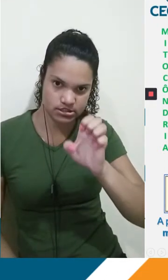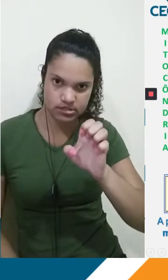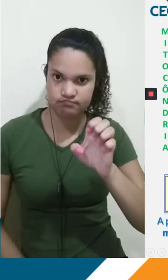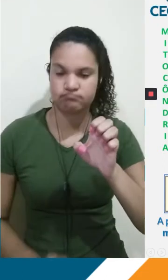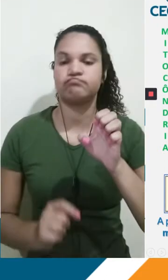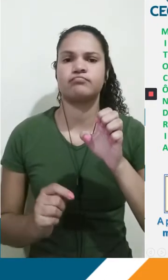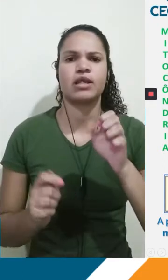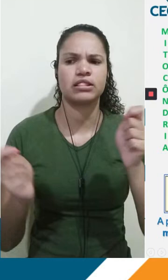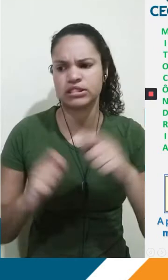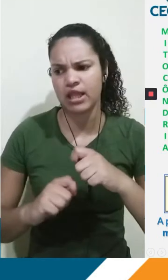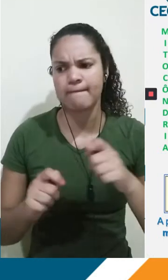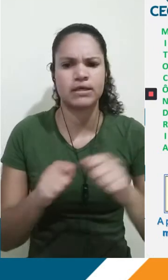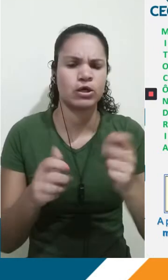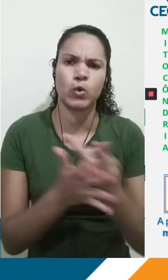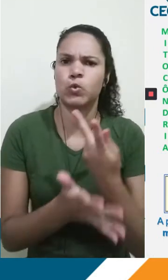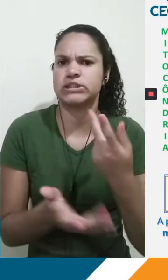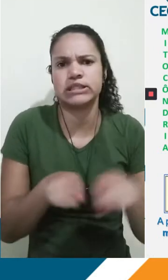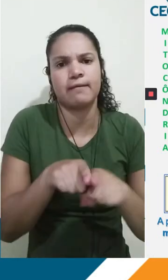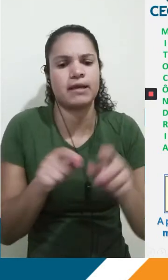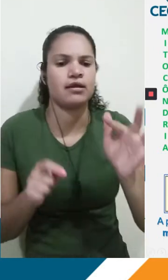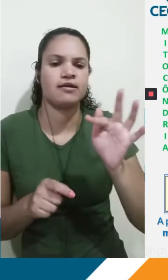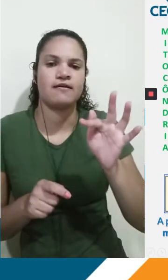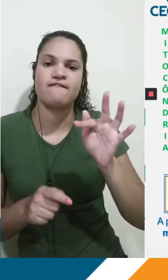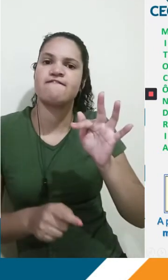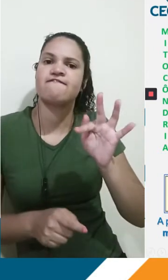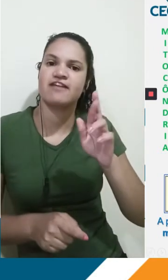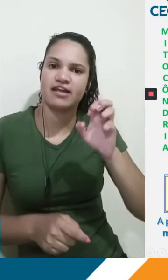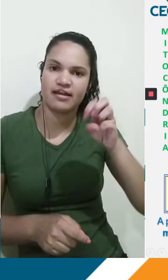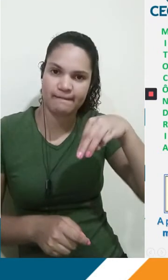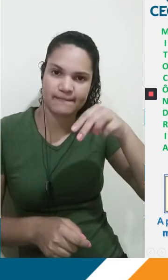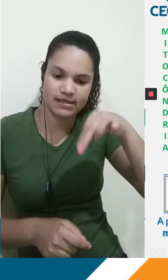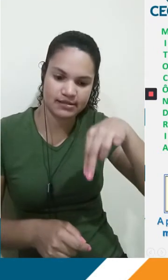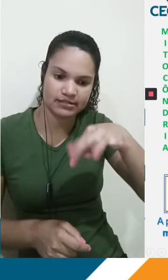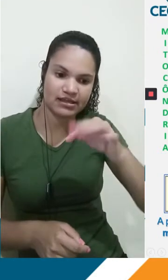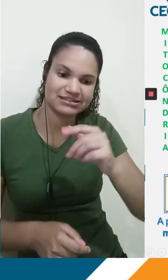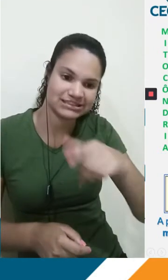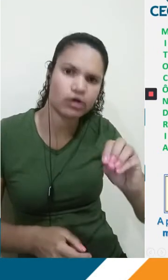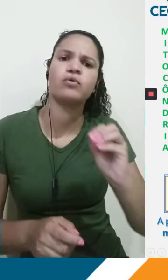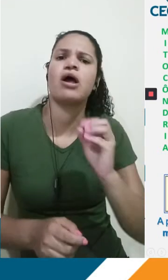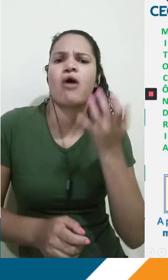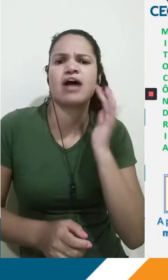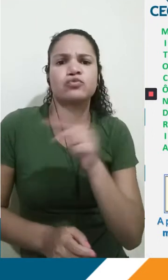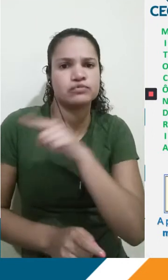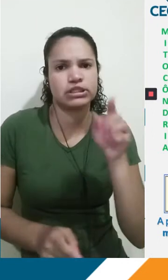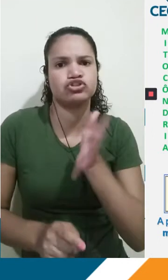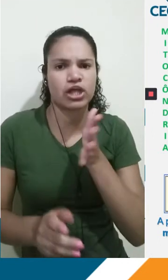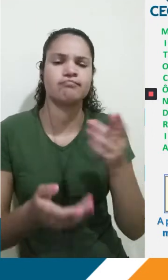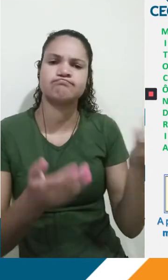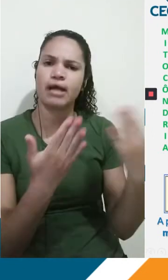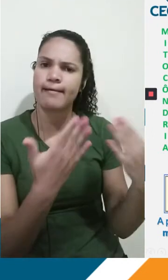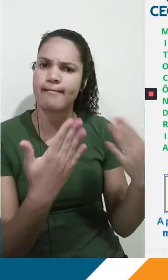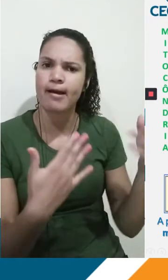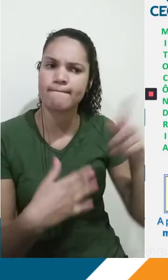outras situações, em outros tipos de célula, mas também na célula eucariótica. E vocês já viram, devem ter discutido com seus